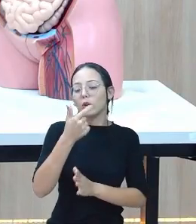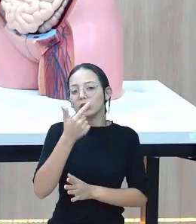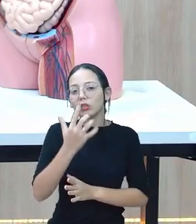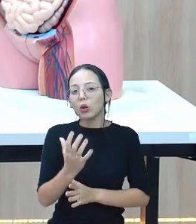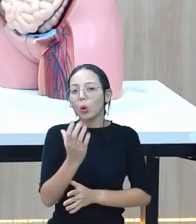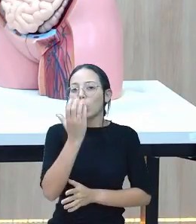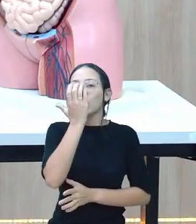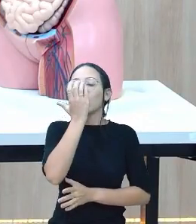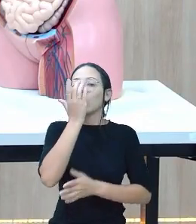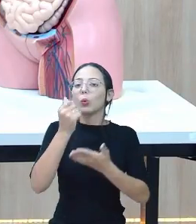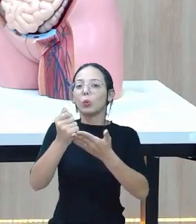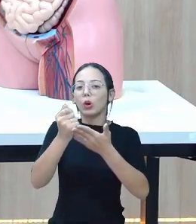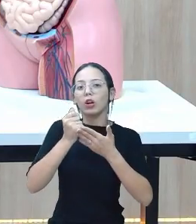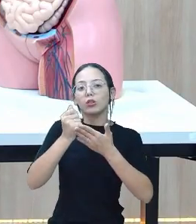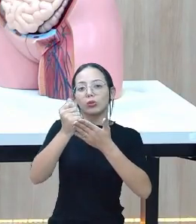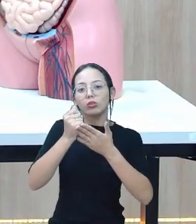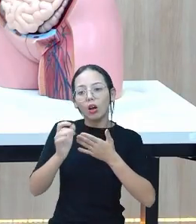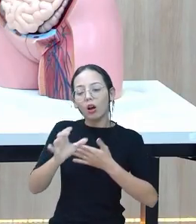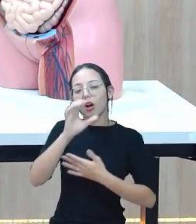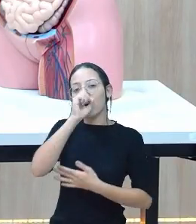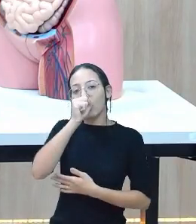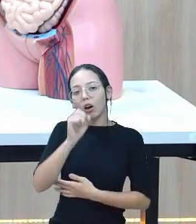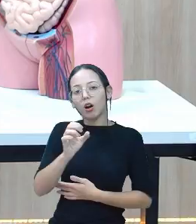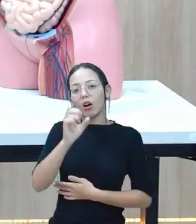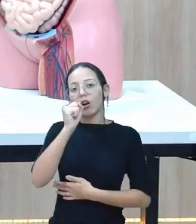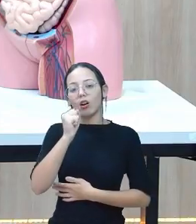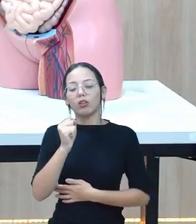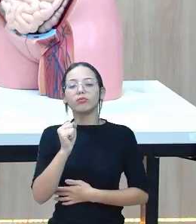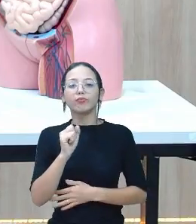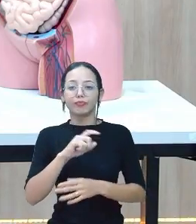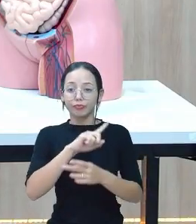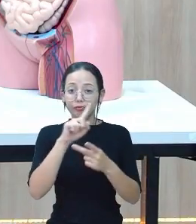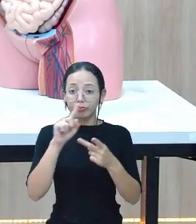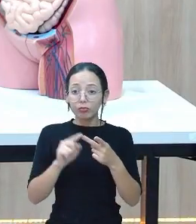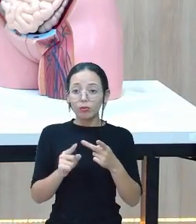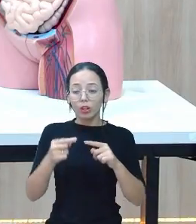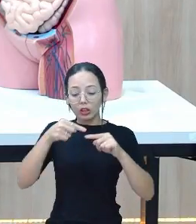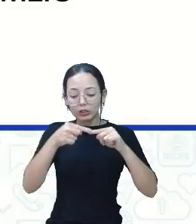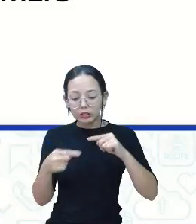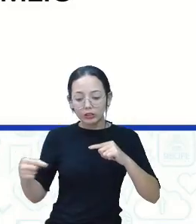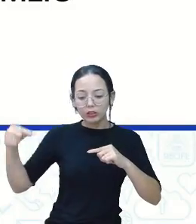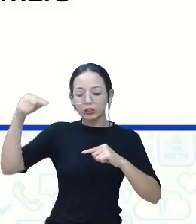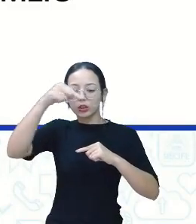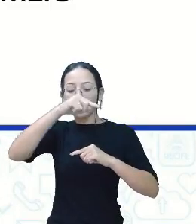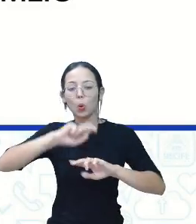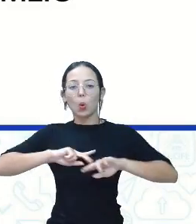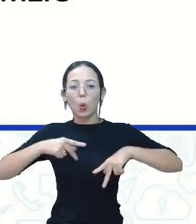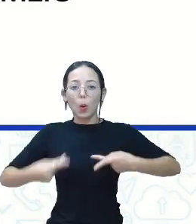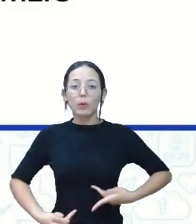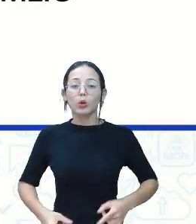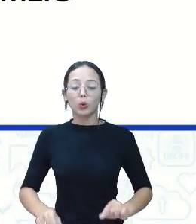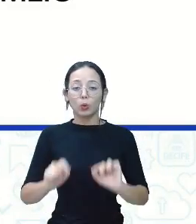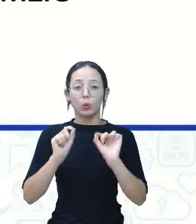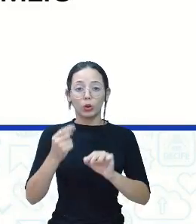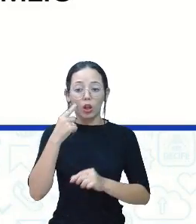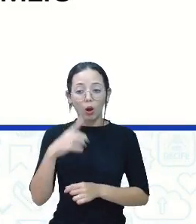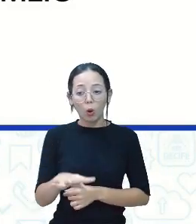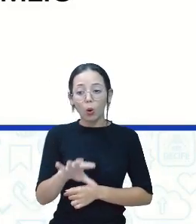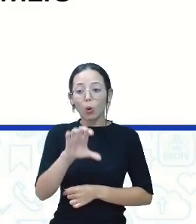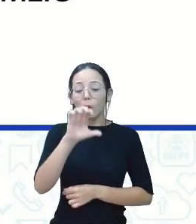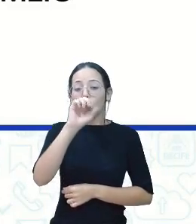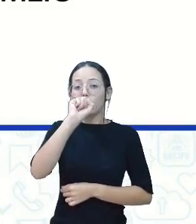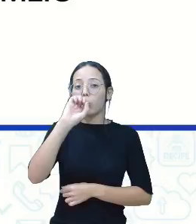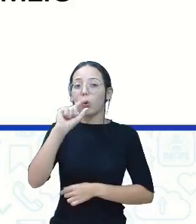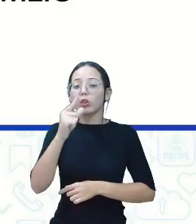que vai auxiliar a nossa respiração. No ciclo humano, ele entra nos pulmões por meio